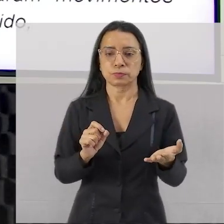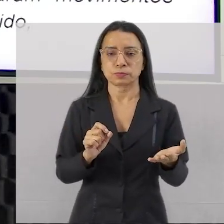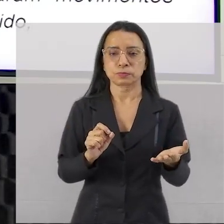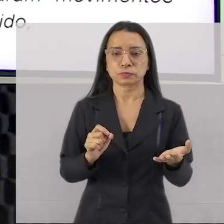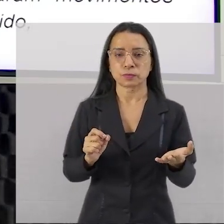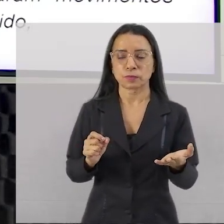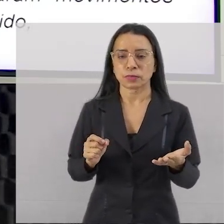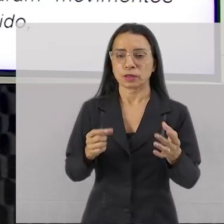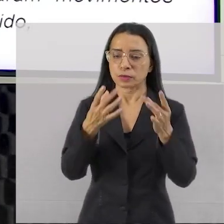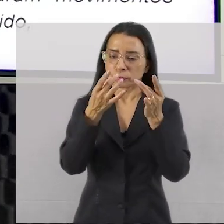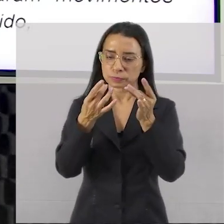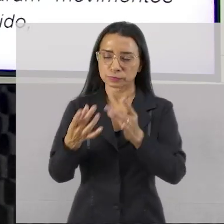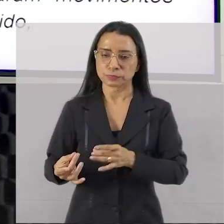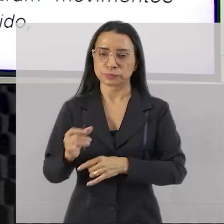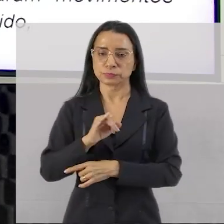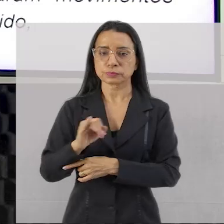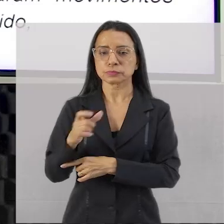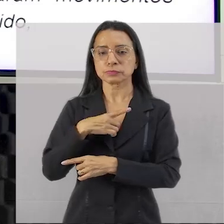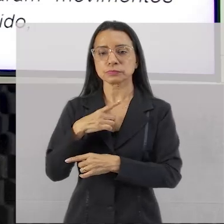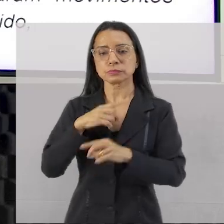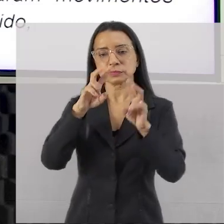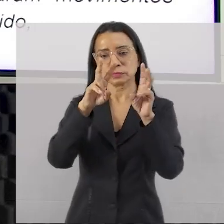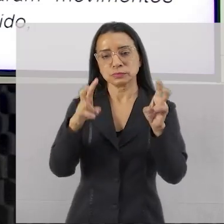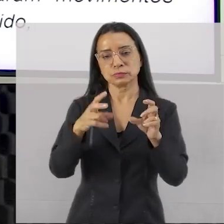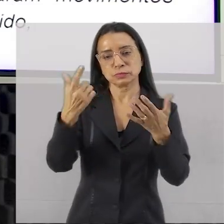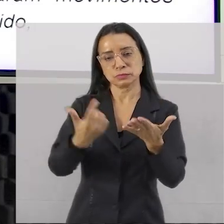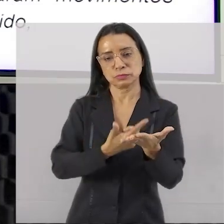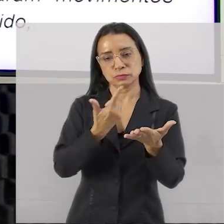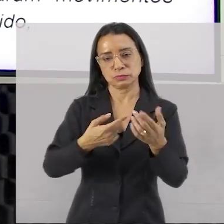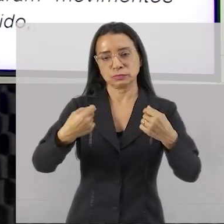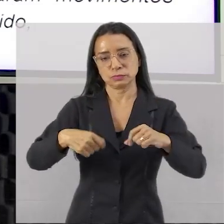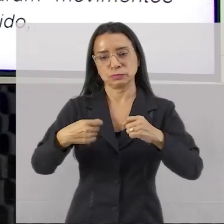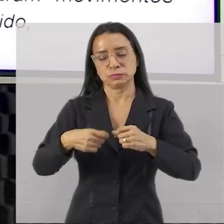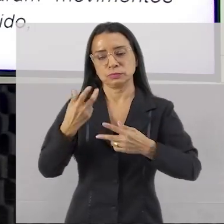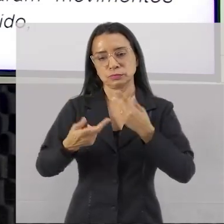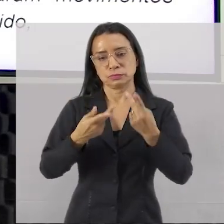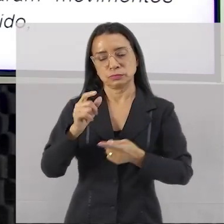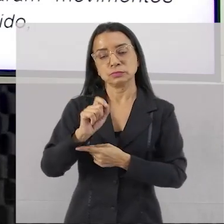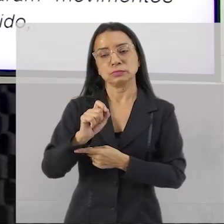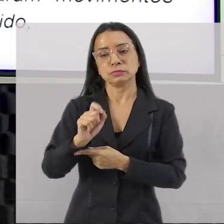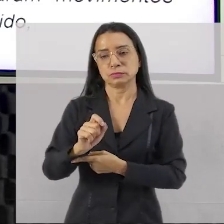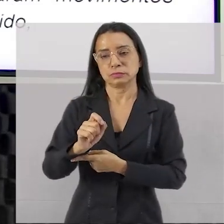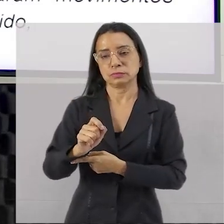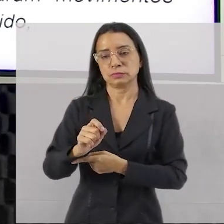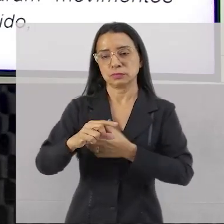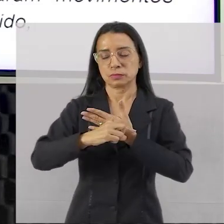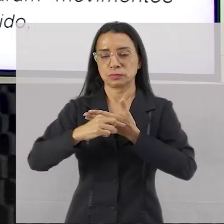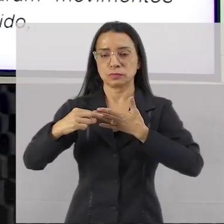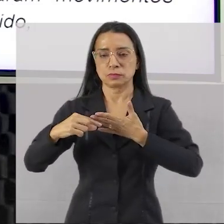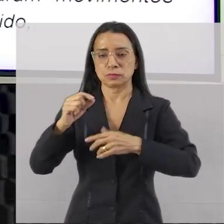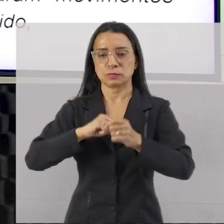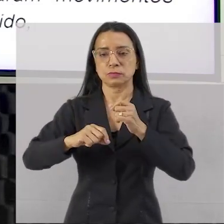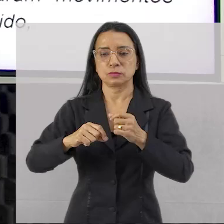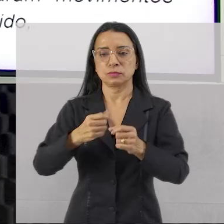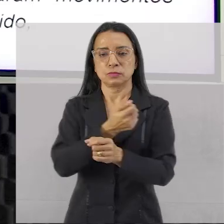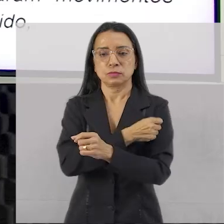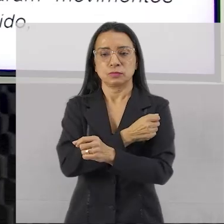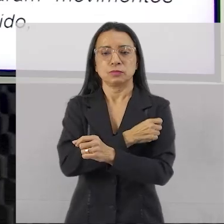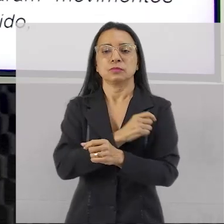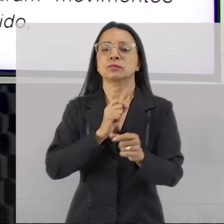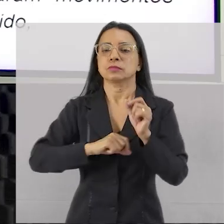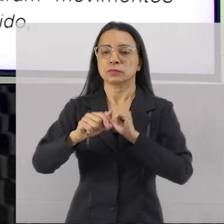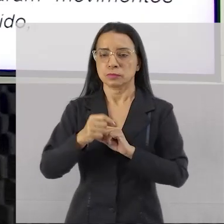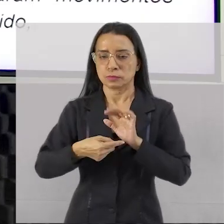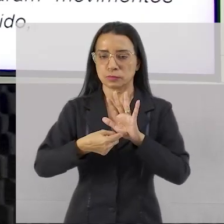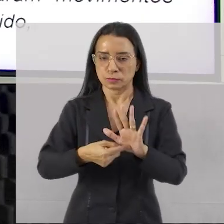maneira. Detalhe, se você coloca o título de um livro, você precisa dizer quem é o autor. Tá? E o aluno faz isso